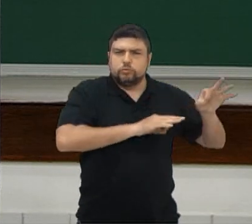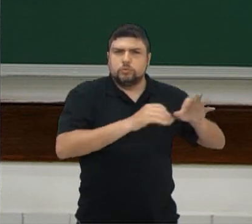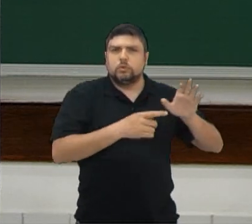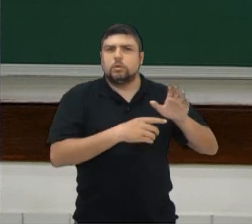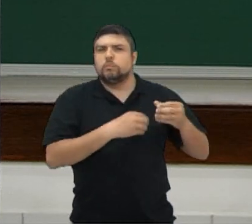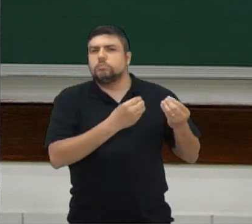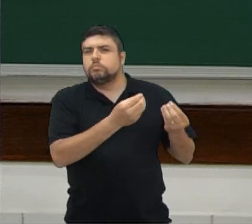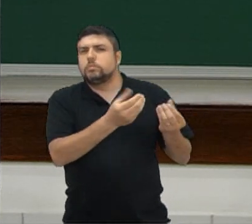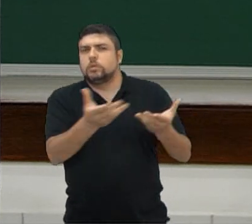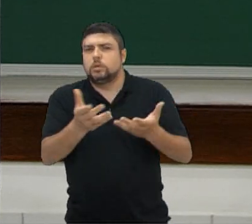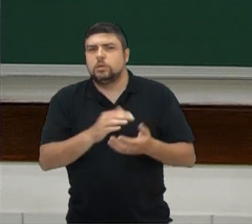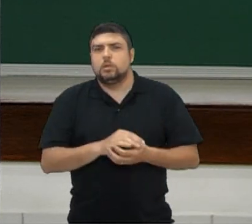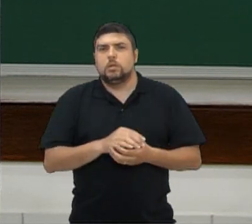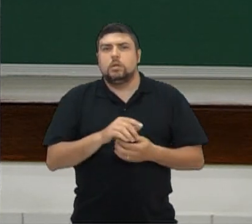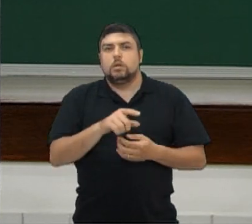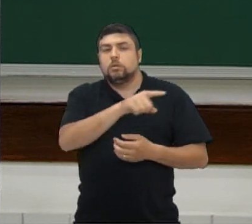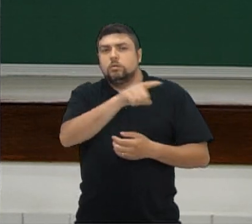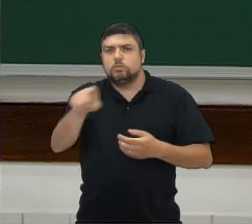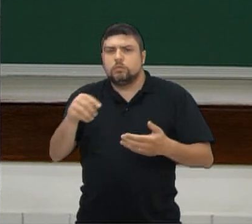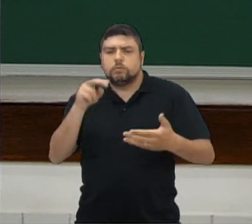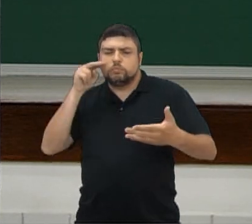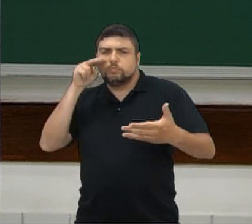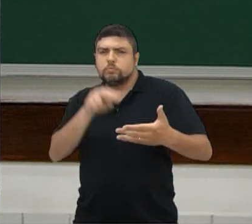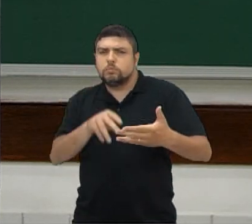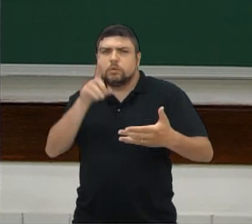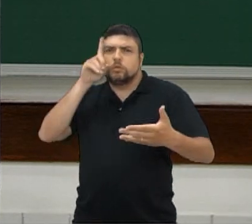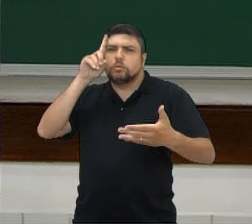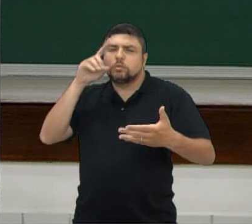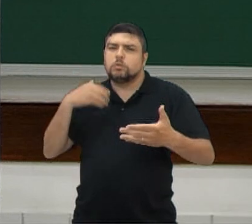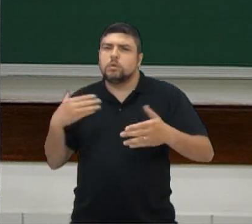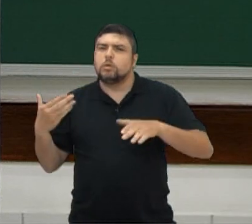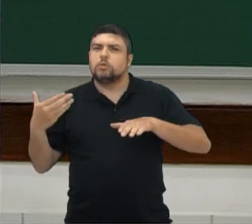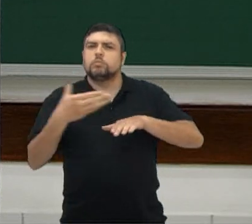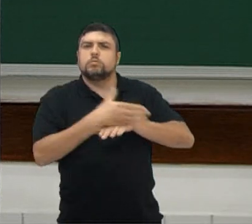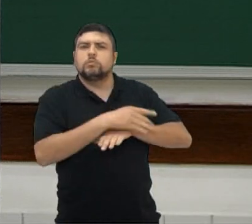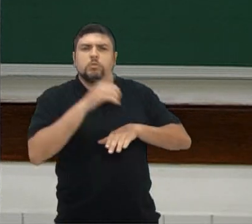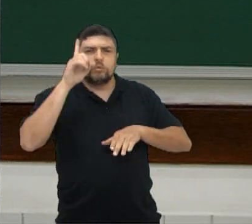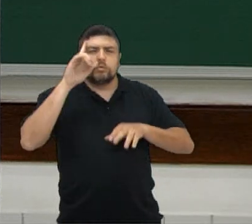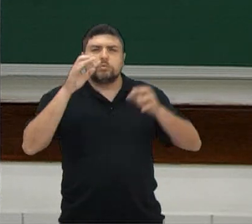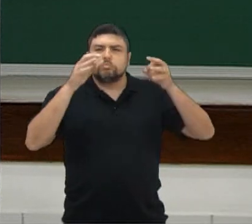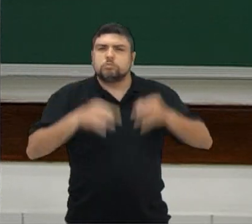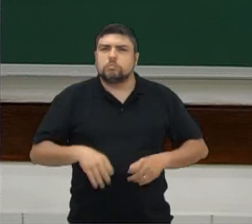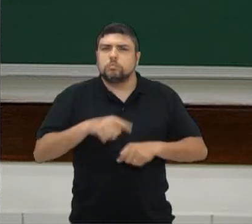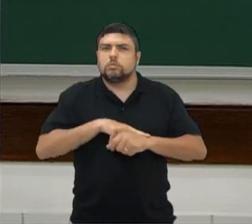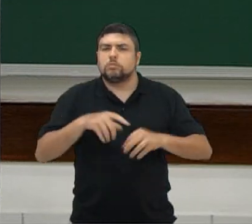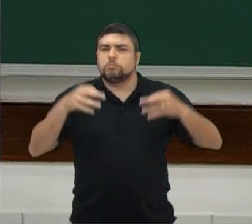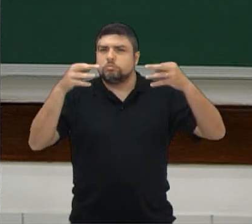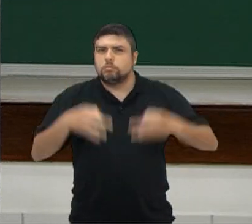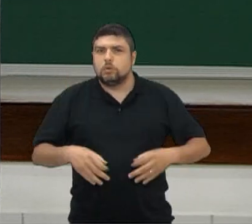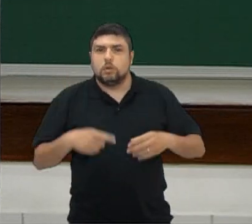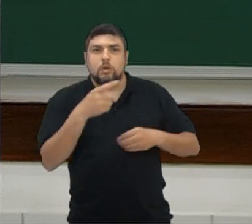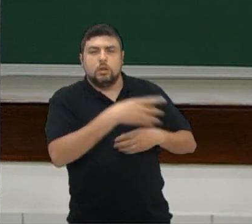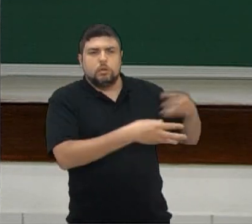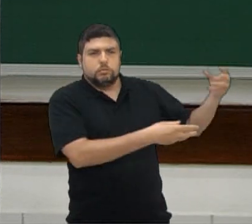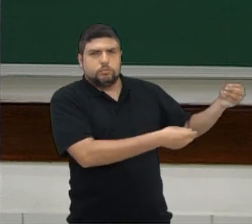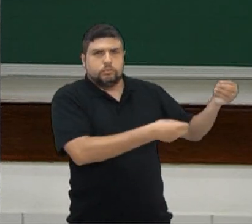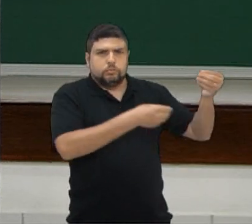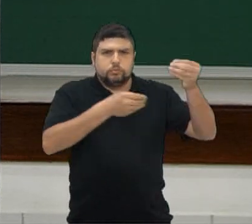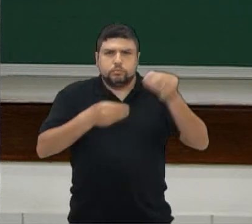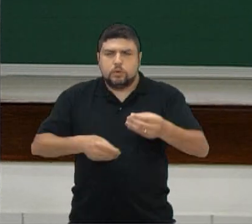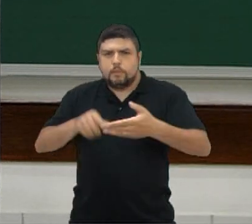procurem seguir esse cronograma para evitar a aglomeração de pessoas, né? Vão até a escola, peguem as atividades impressas, realizem em casa e depois